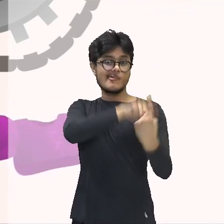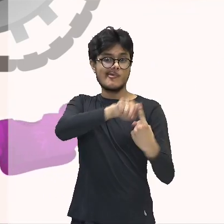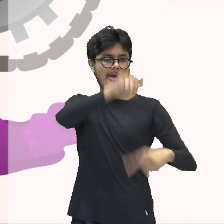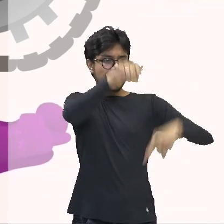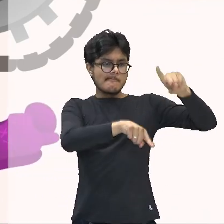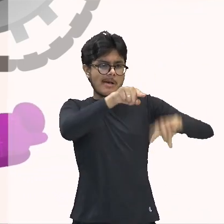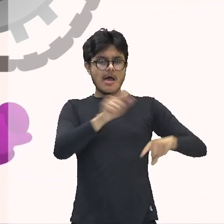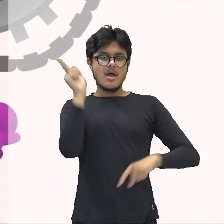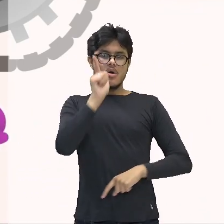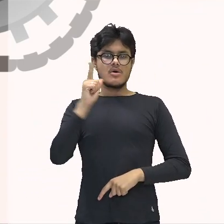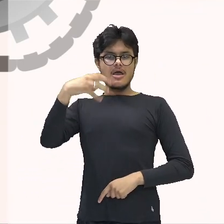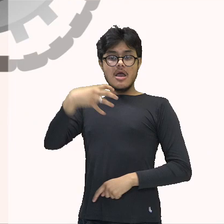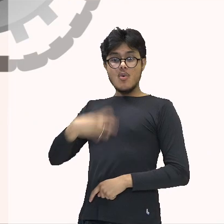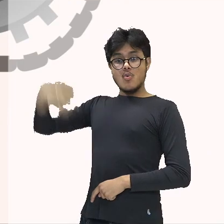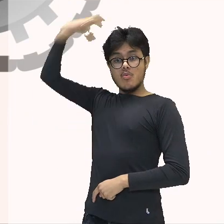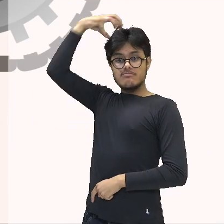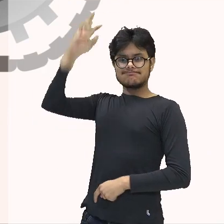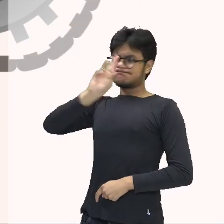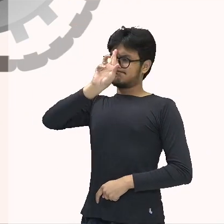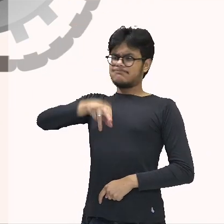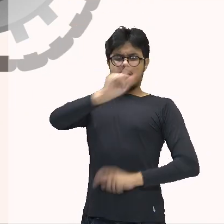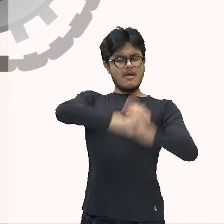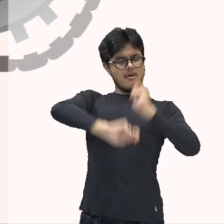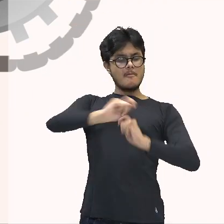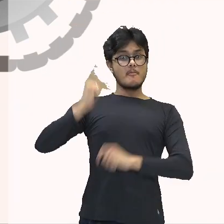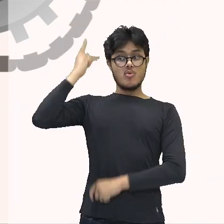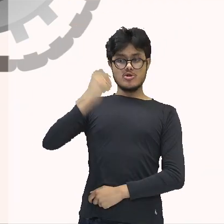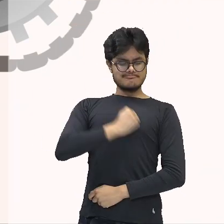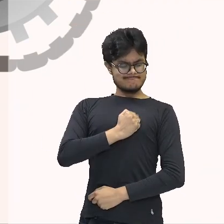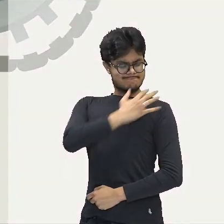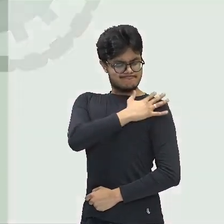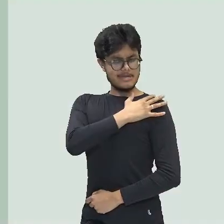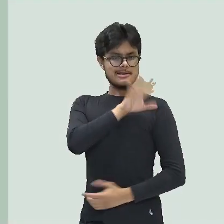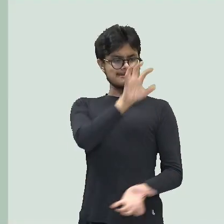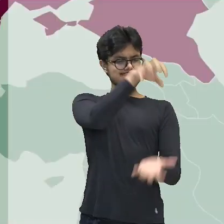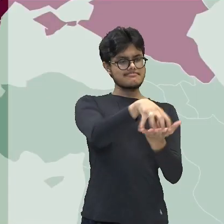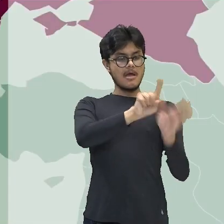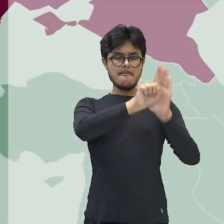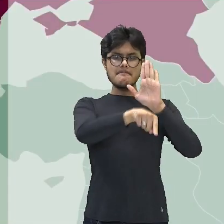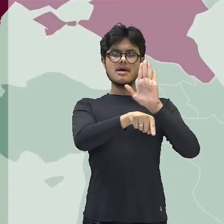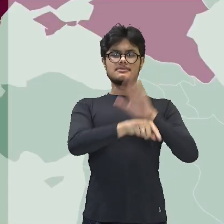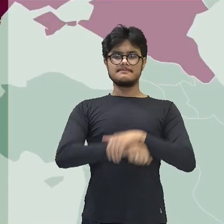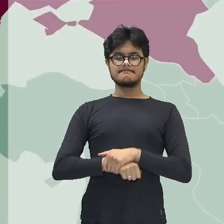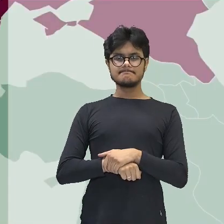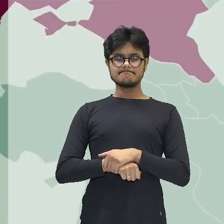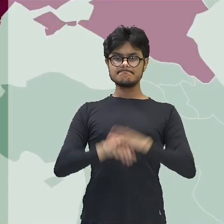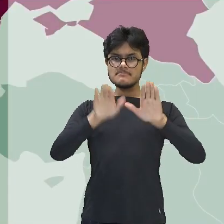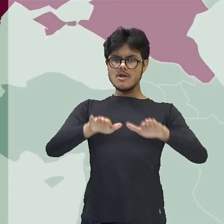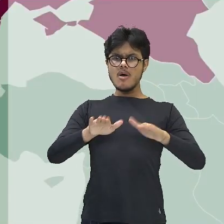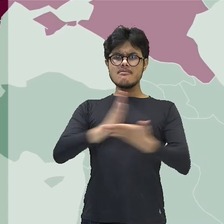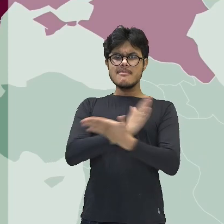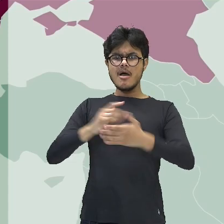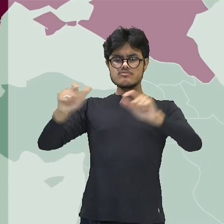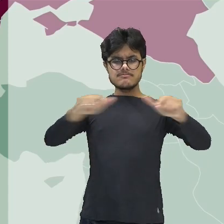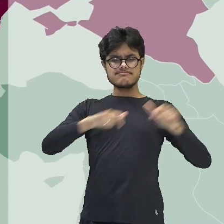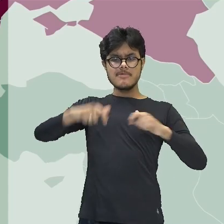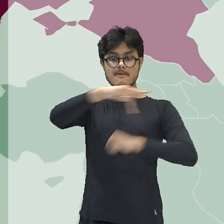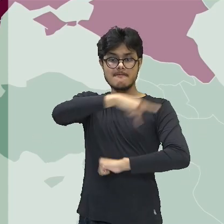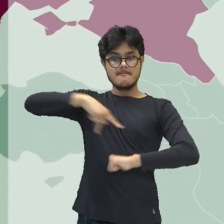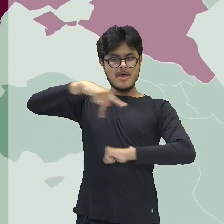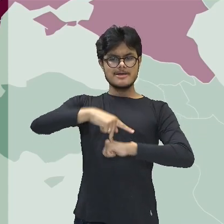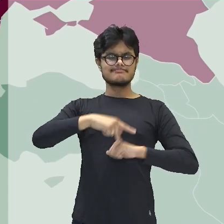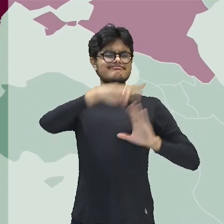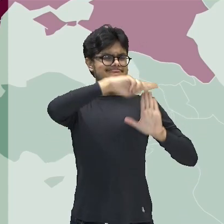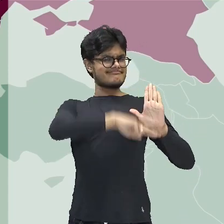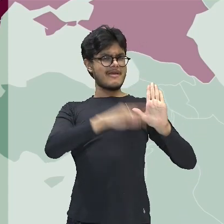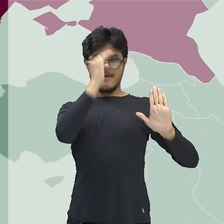exercendo o domínio político, econômico e militar sobre as colônias. As metrópoles estabeleceram